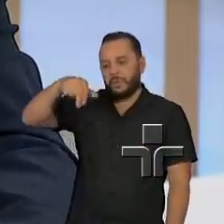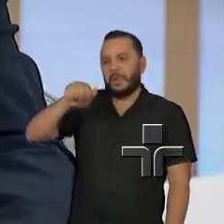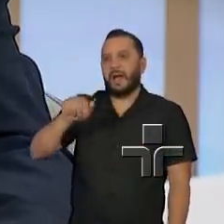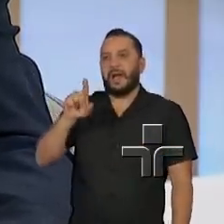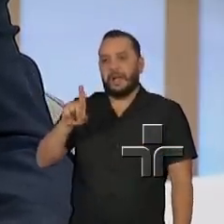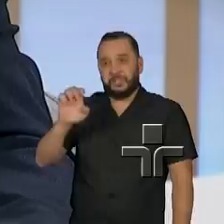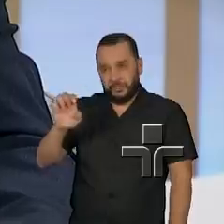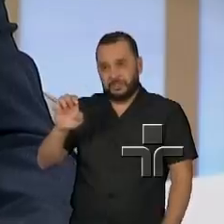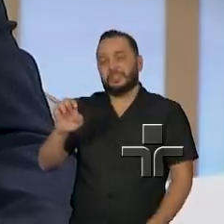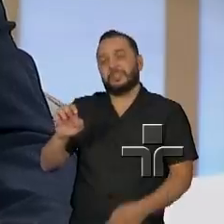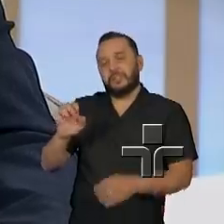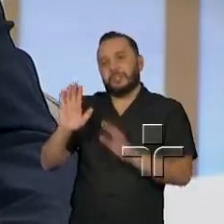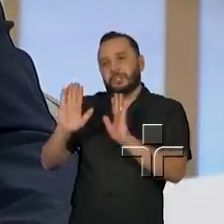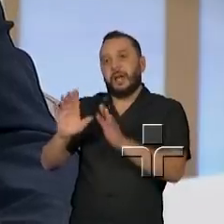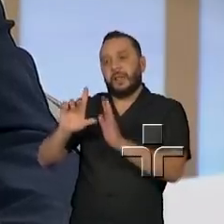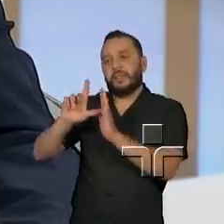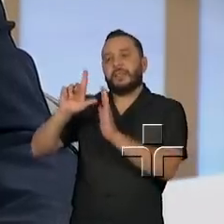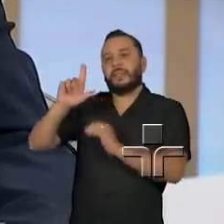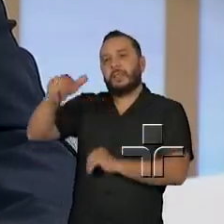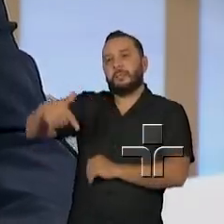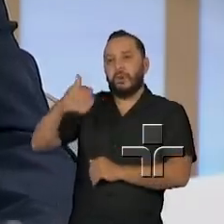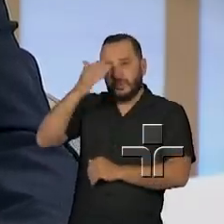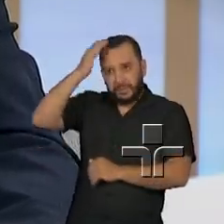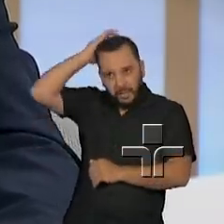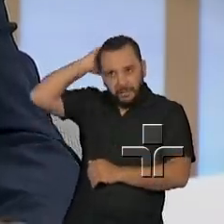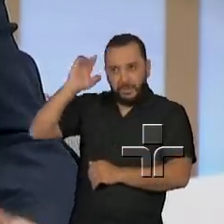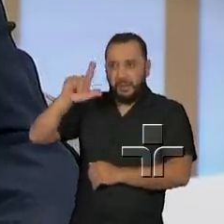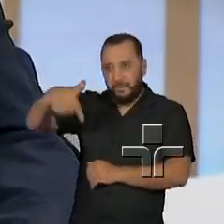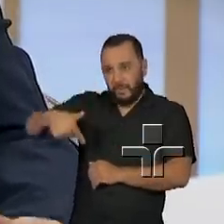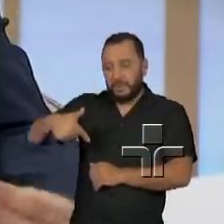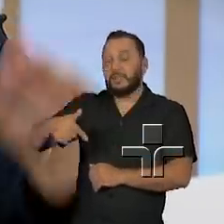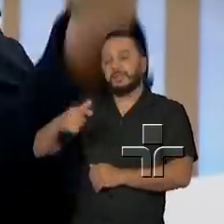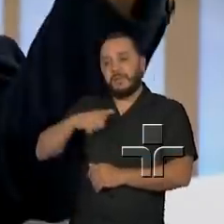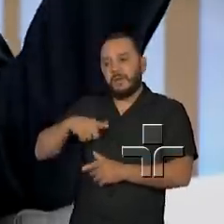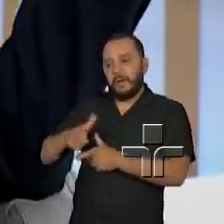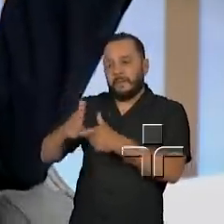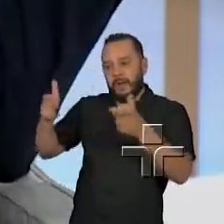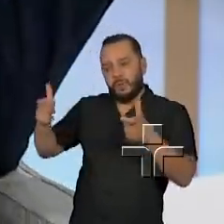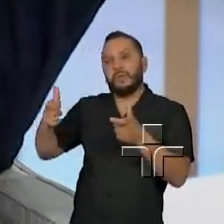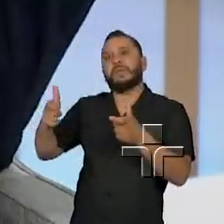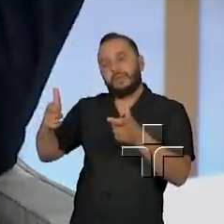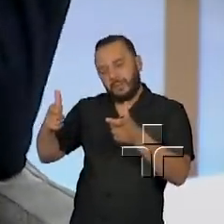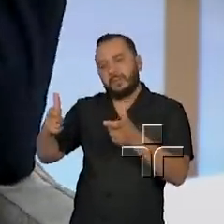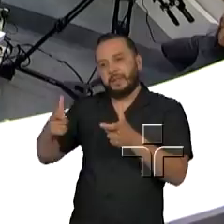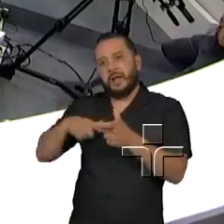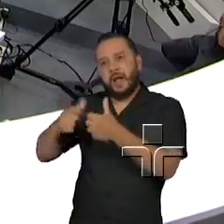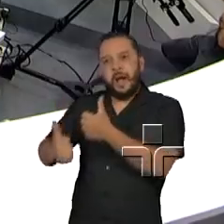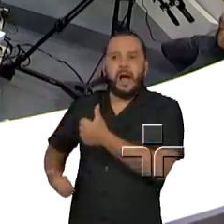pós-Temer. No governo Temer, foi criada uma maioria a favor dessa visão